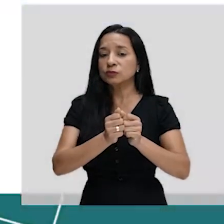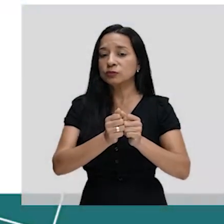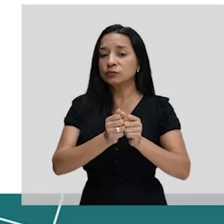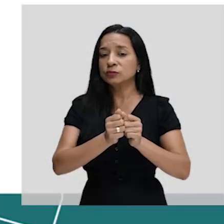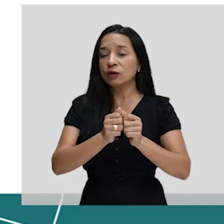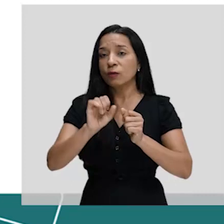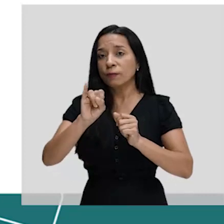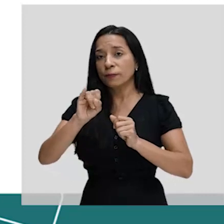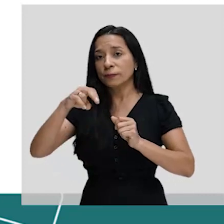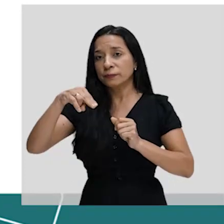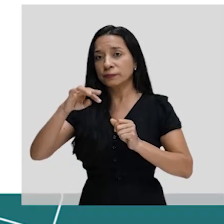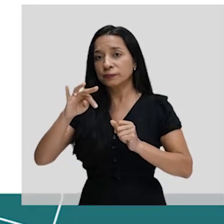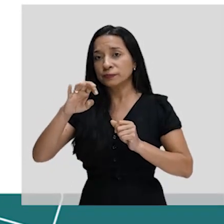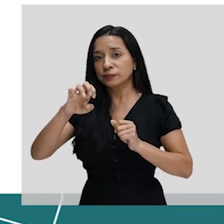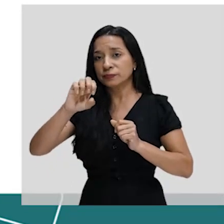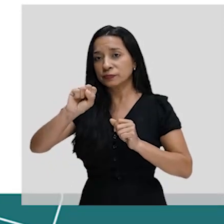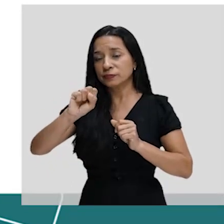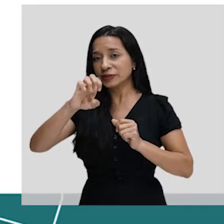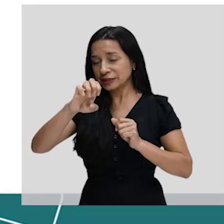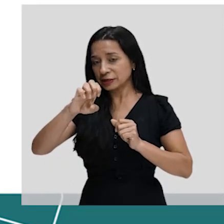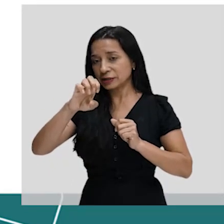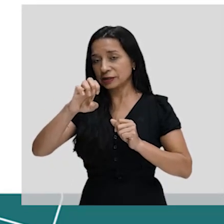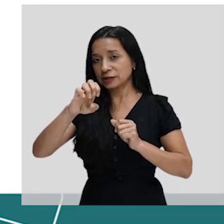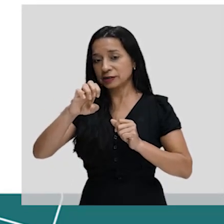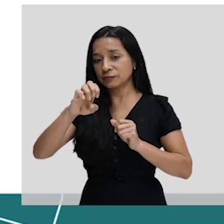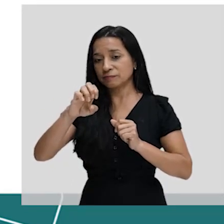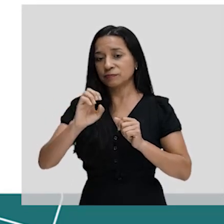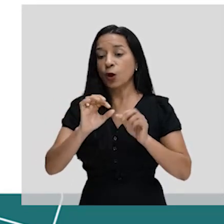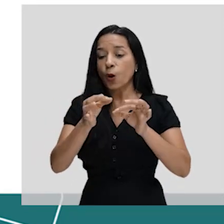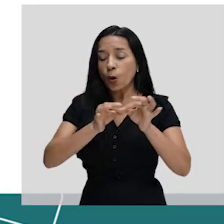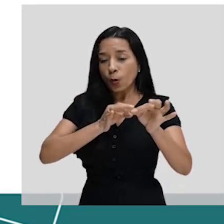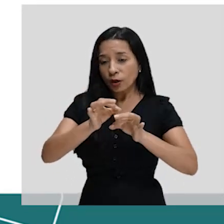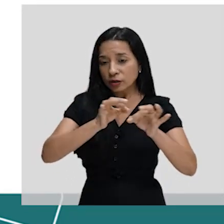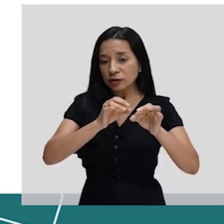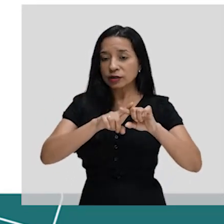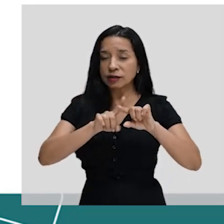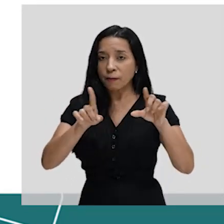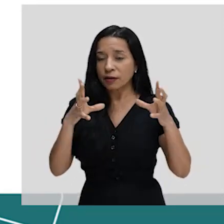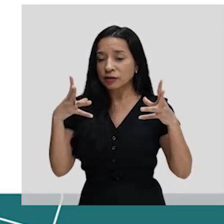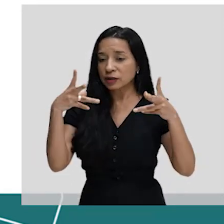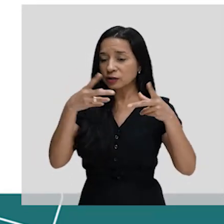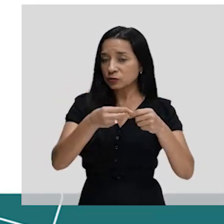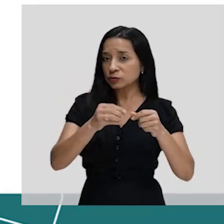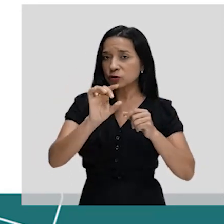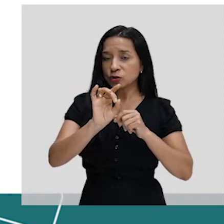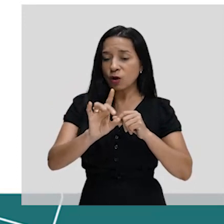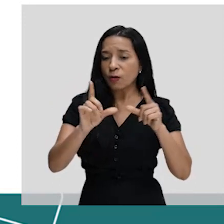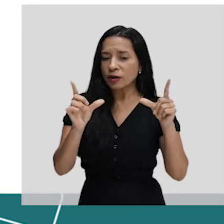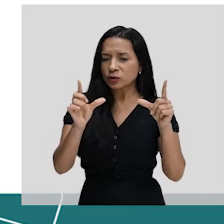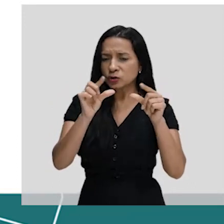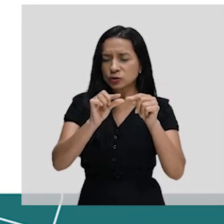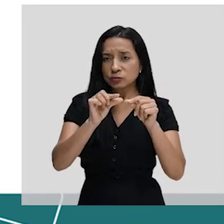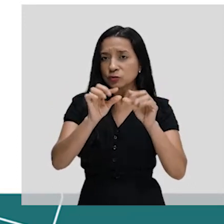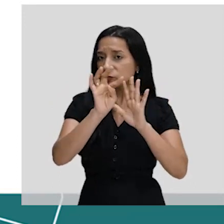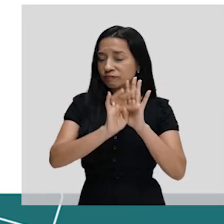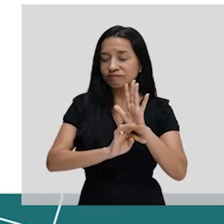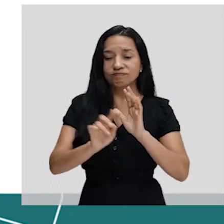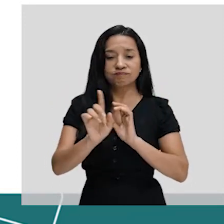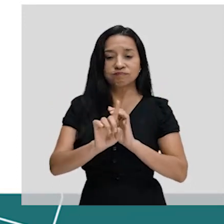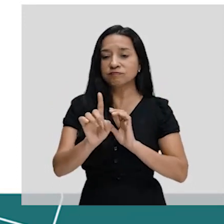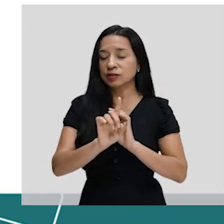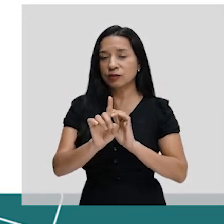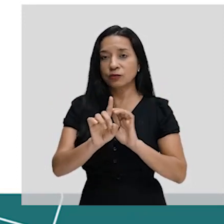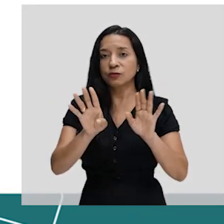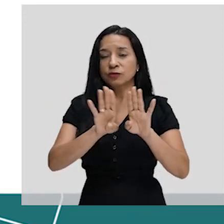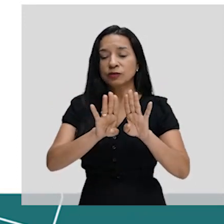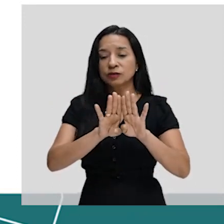síntese organizada, mas nós resumimos não apenas para diminuir o texto, mas para